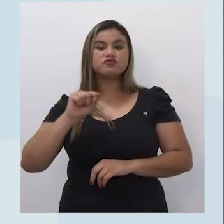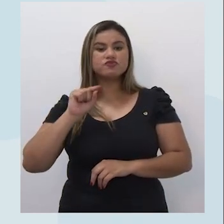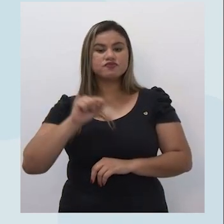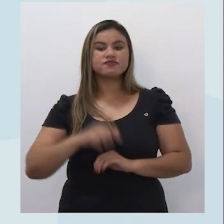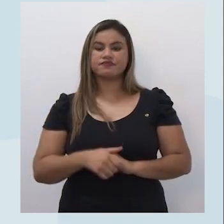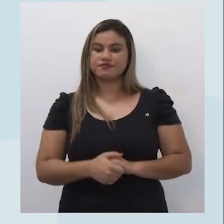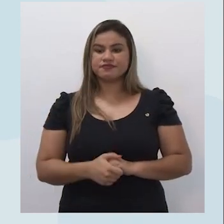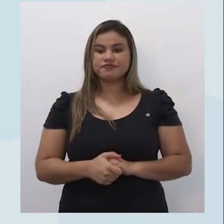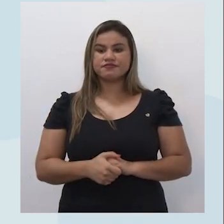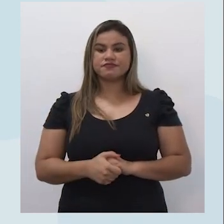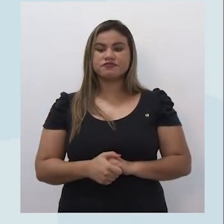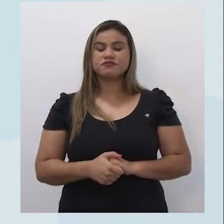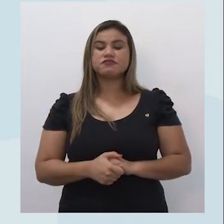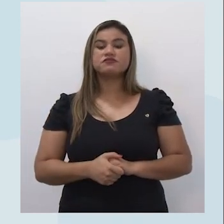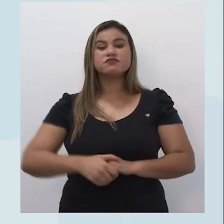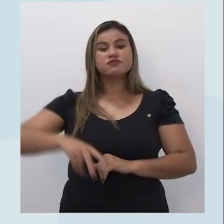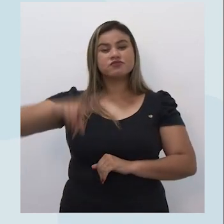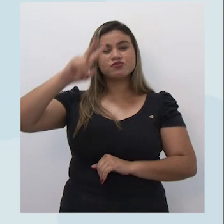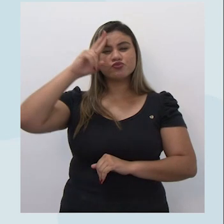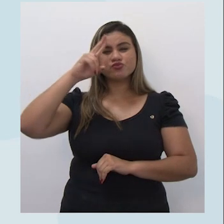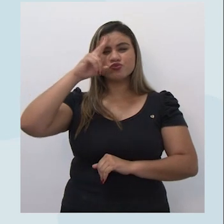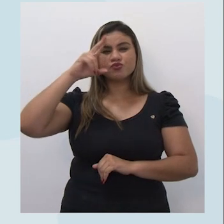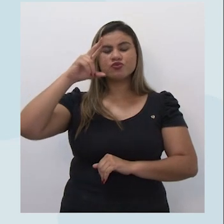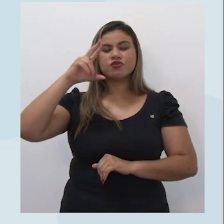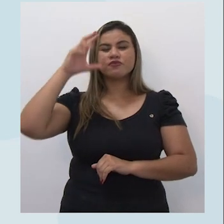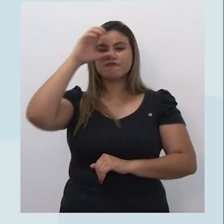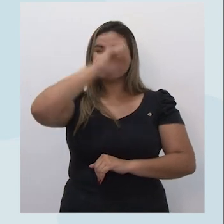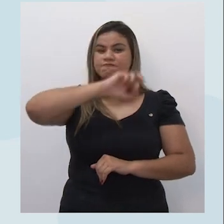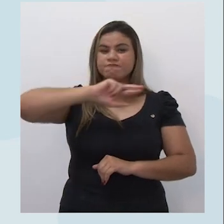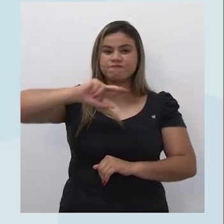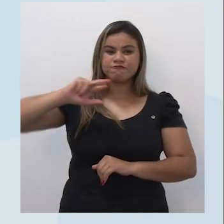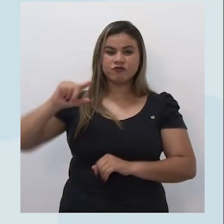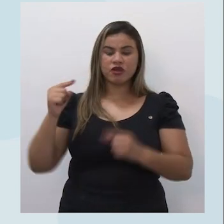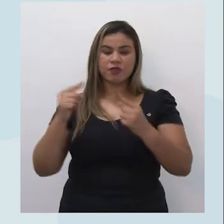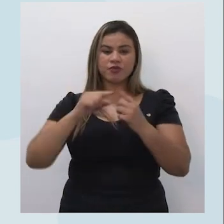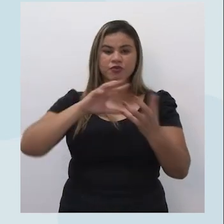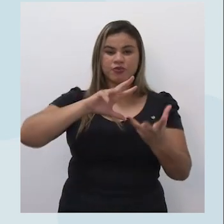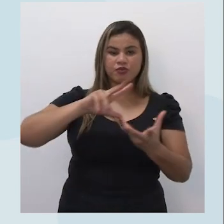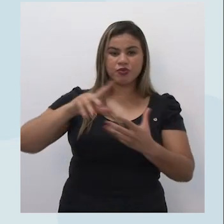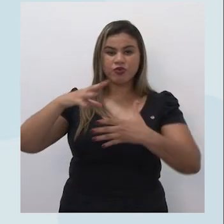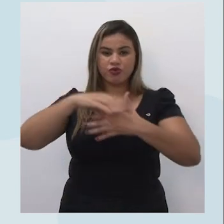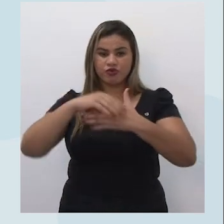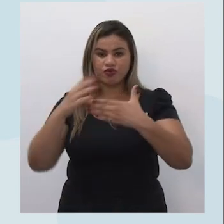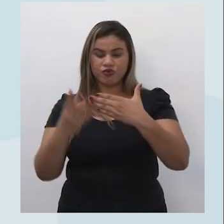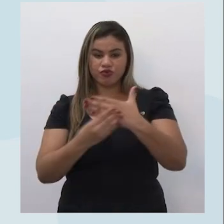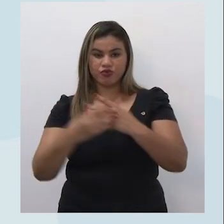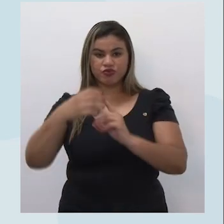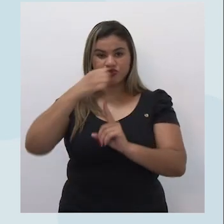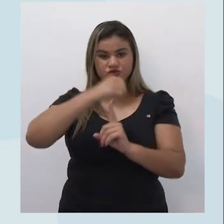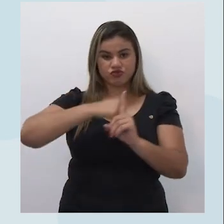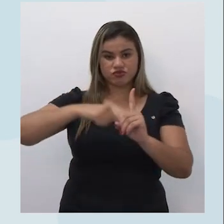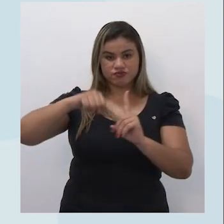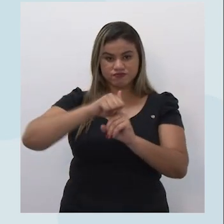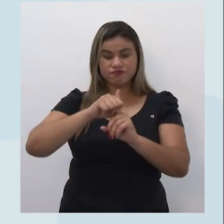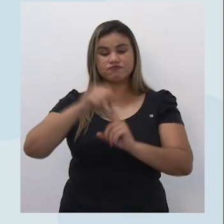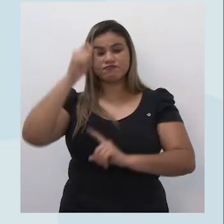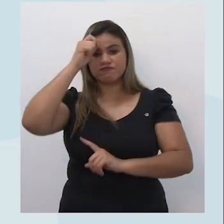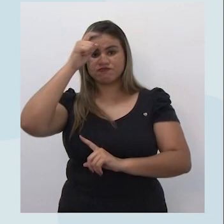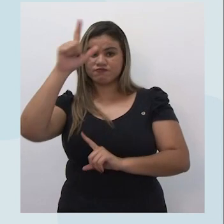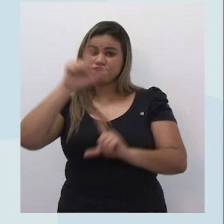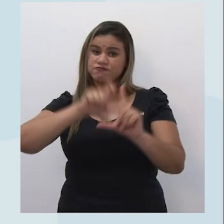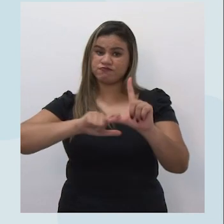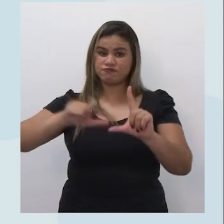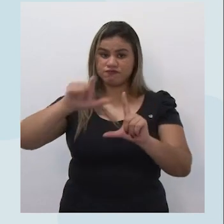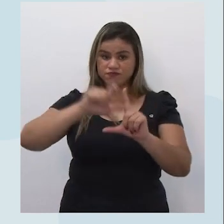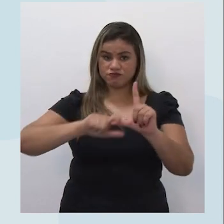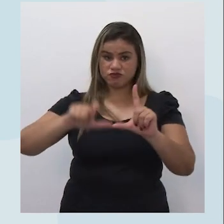valorizar e utilizar os conhecimentos historicamente construídos sobre o mundo físico, social, cultural e digital para entender e